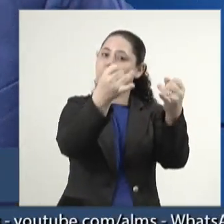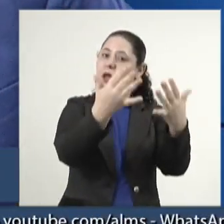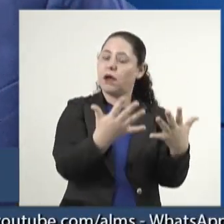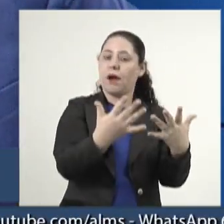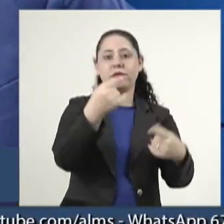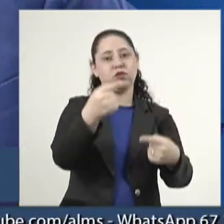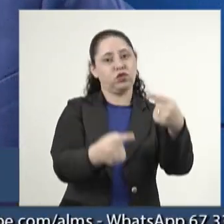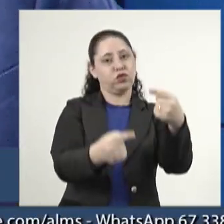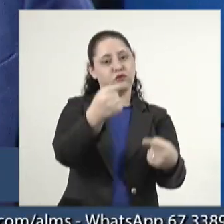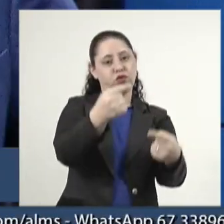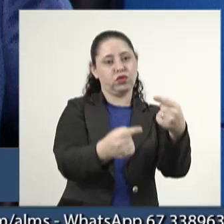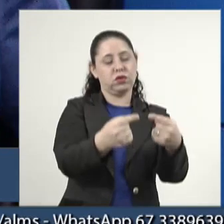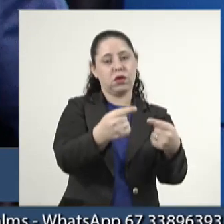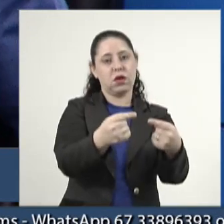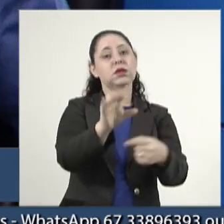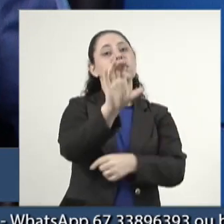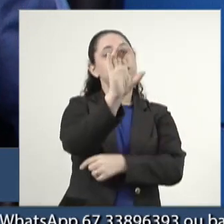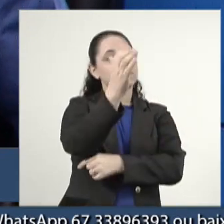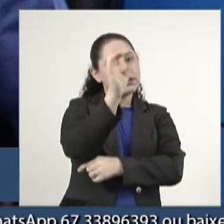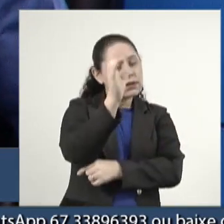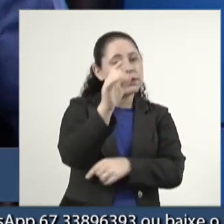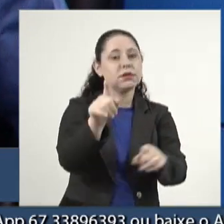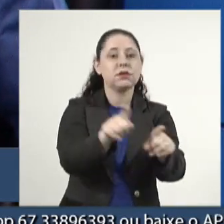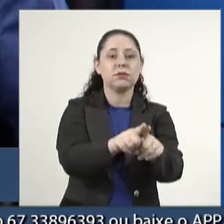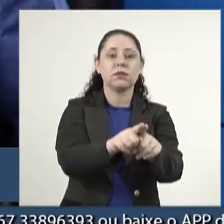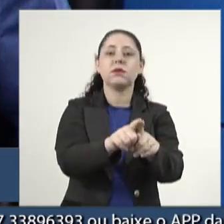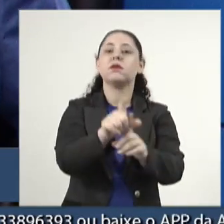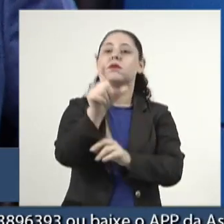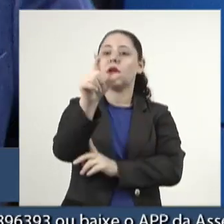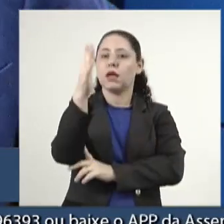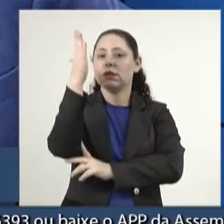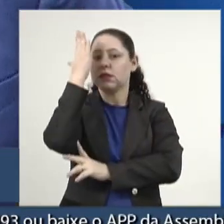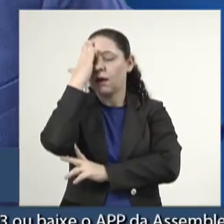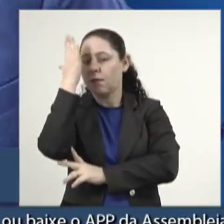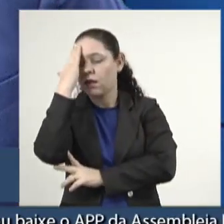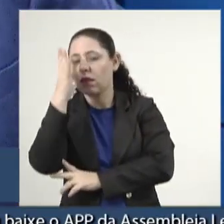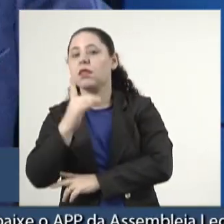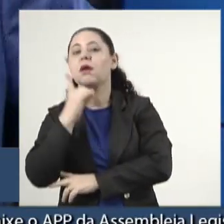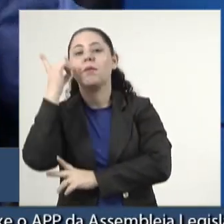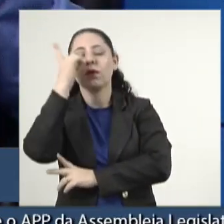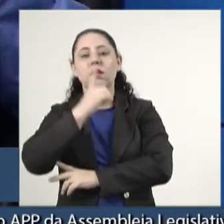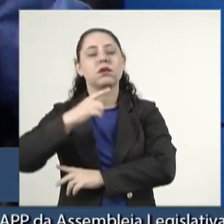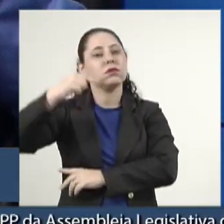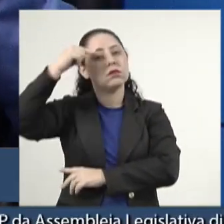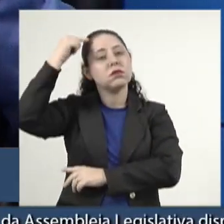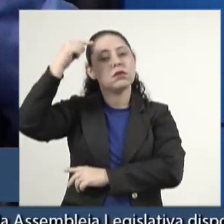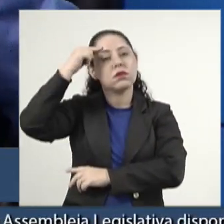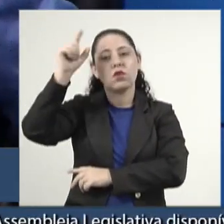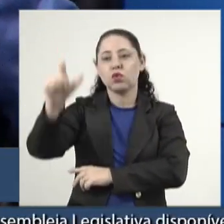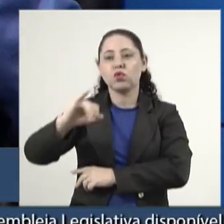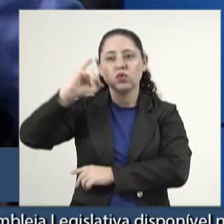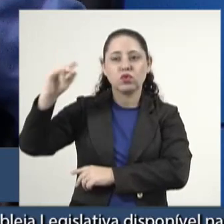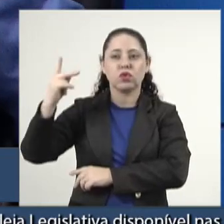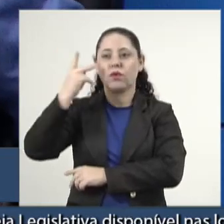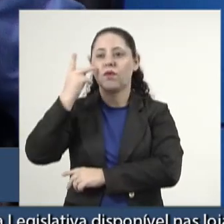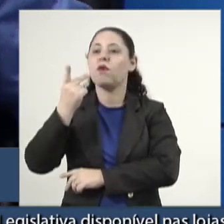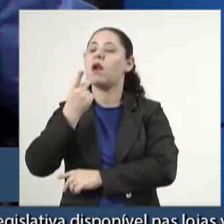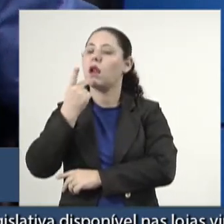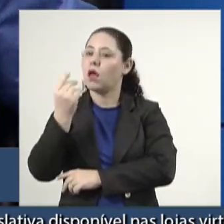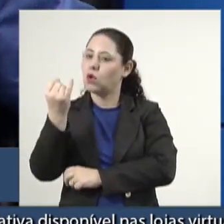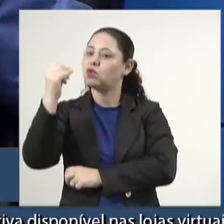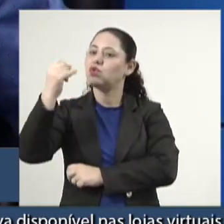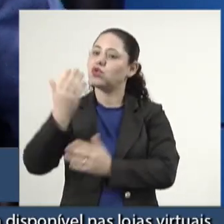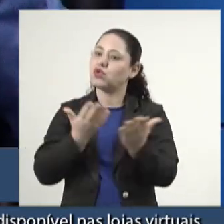do debate e da ciência, a sabedoria do deputado Zé Teixeira, o deputado João Henrique com a